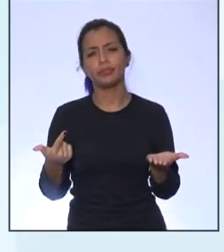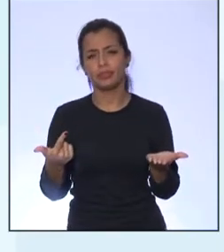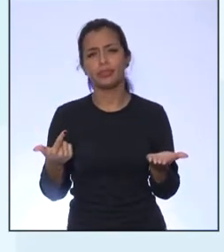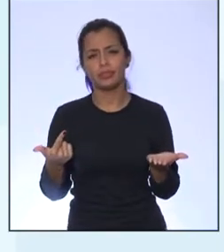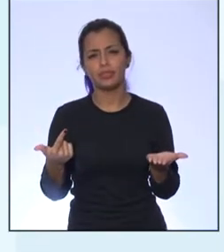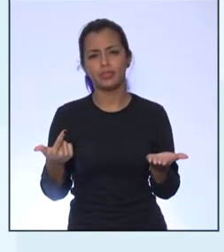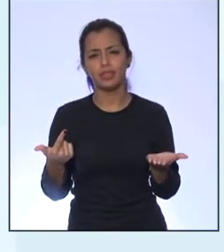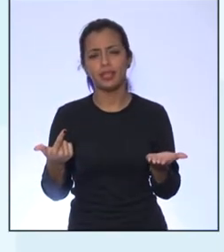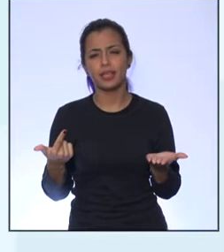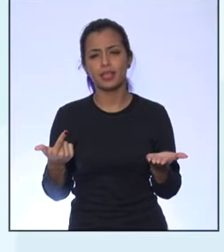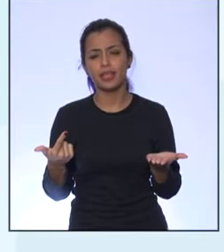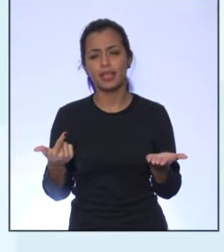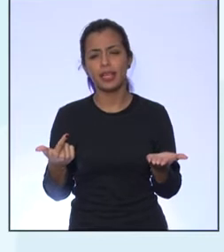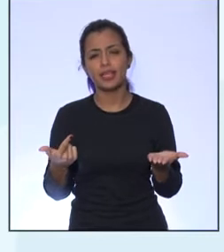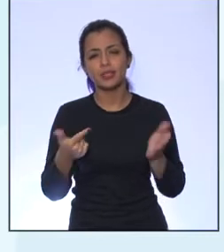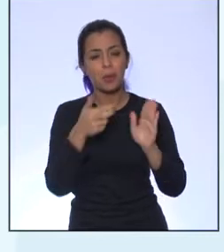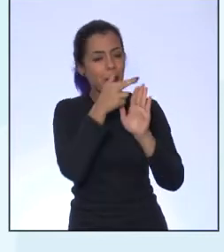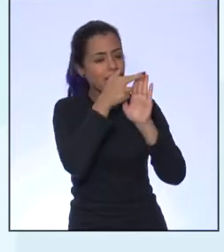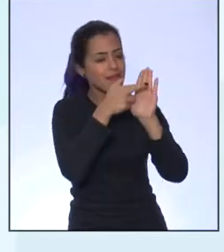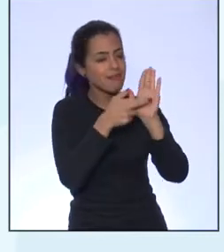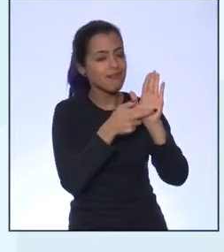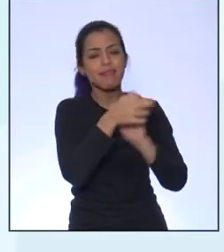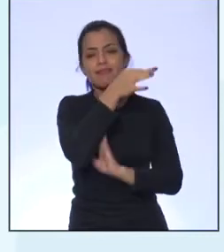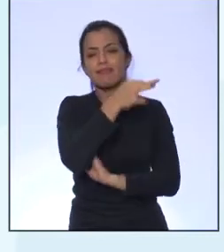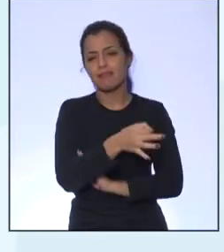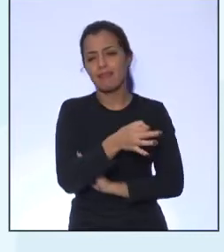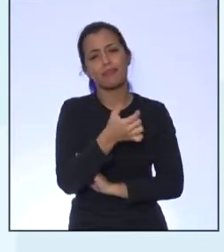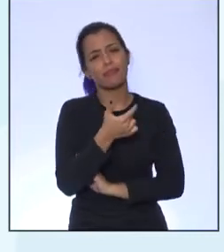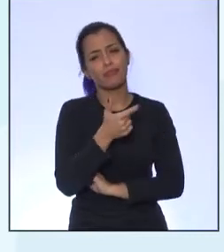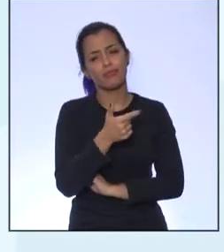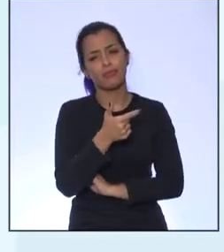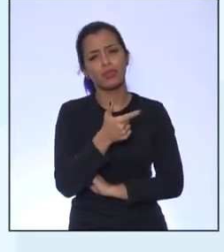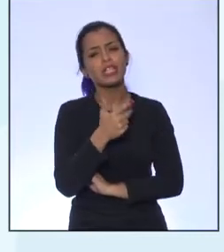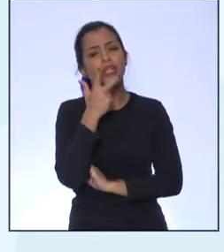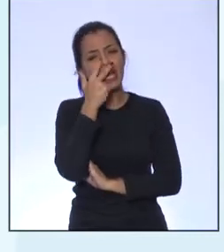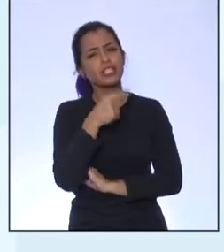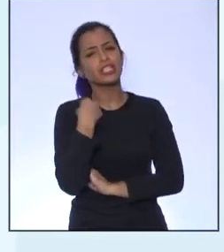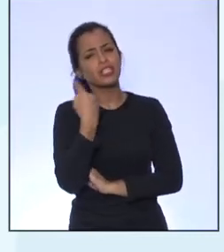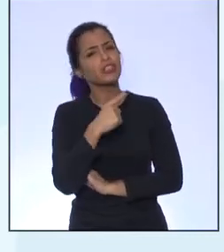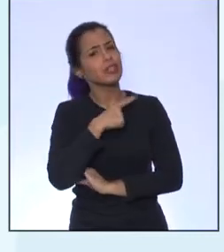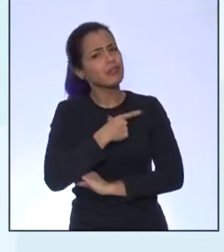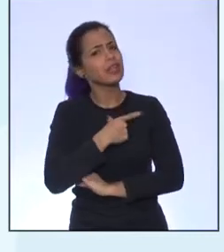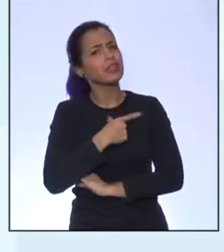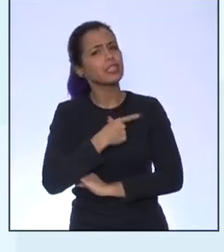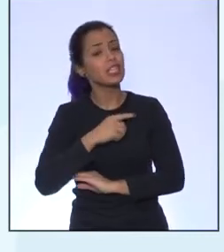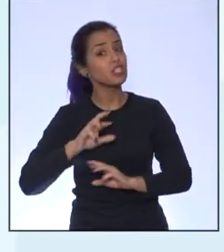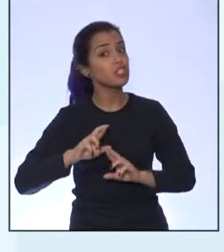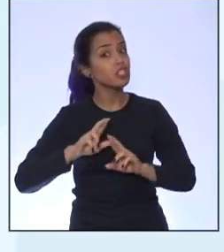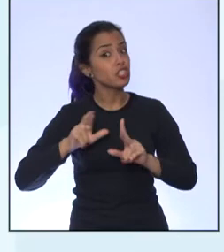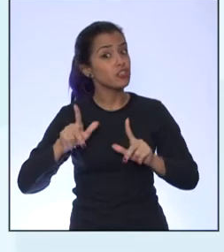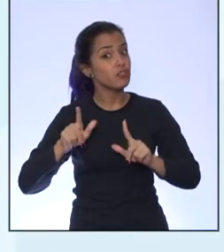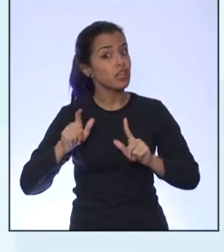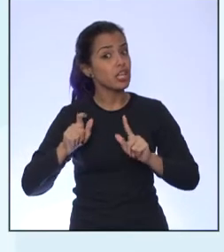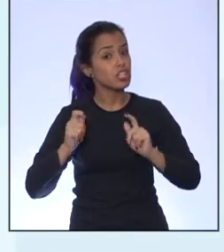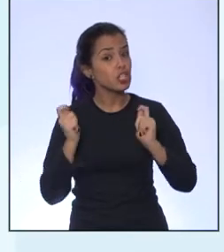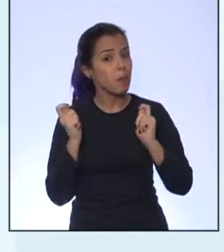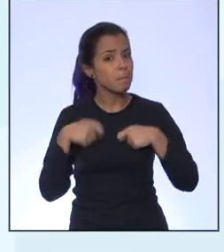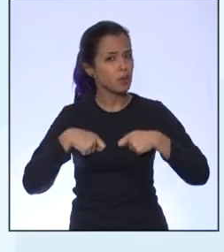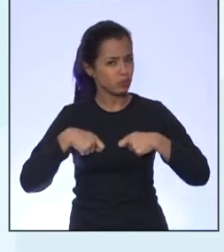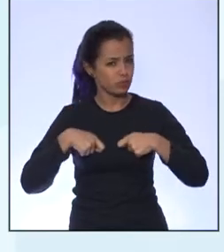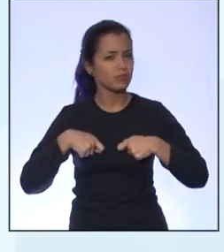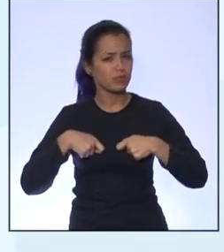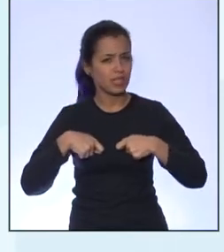única receita. Eu acho que nós vamos ter, né, diferentes possibilidades para a